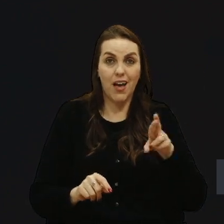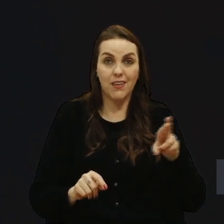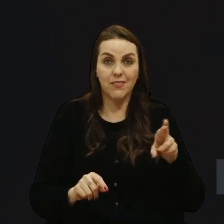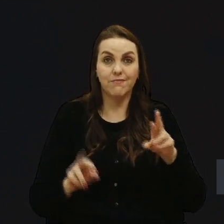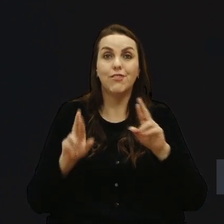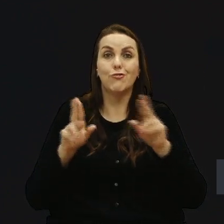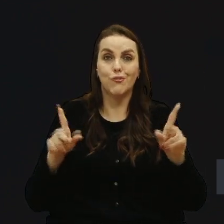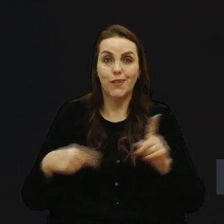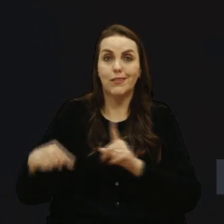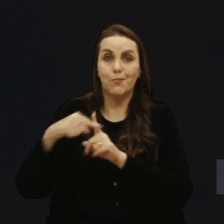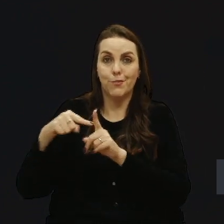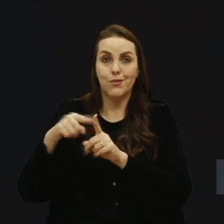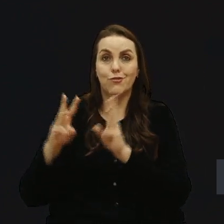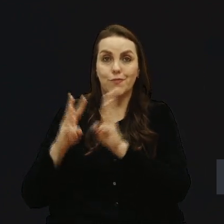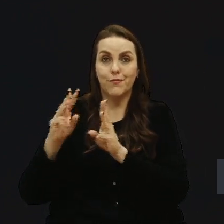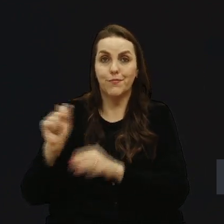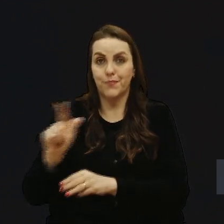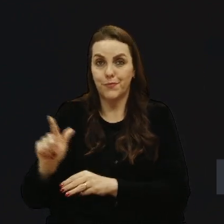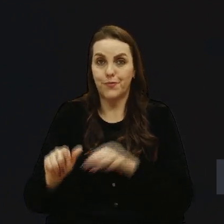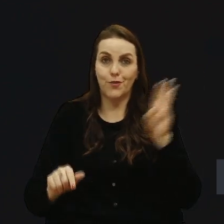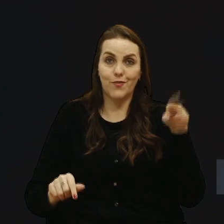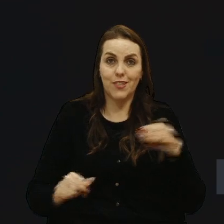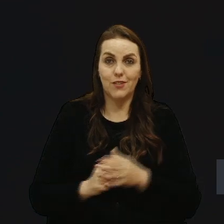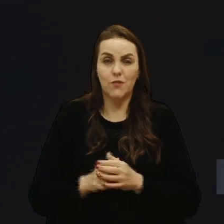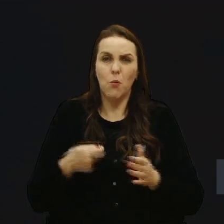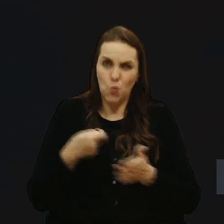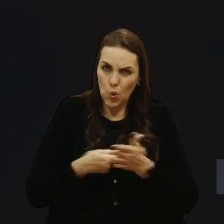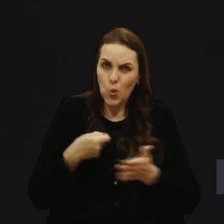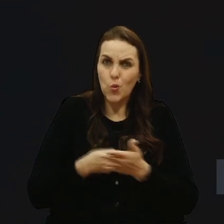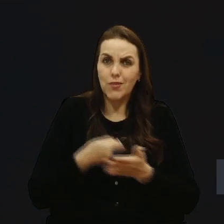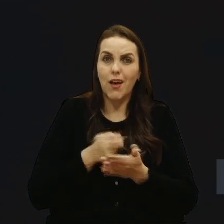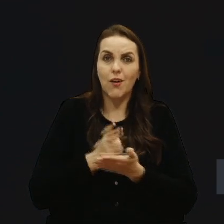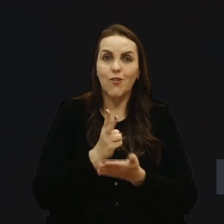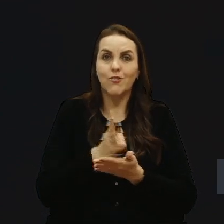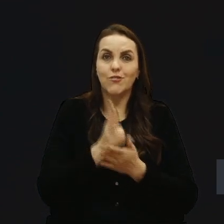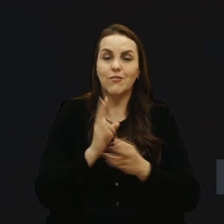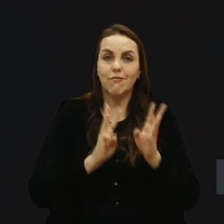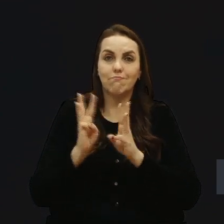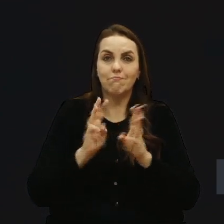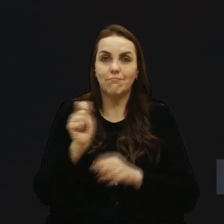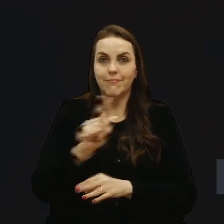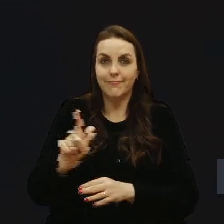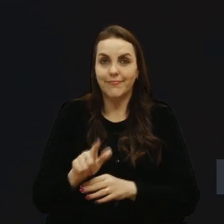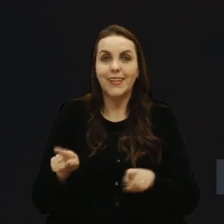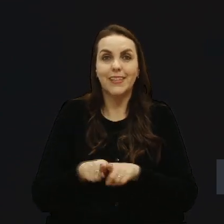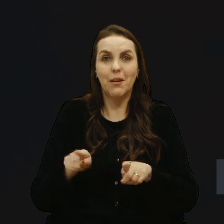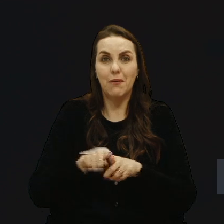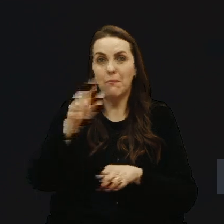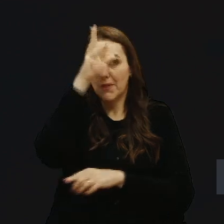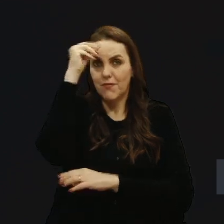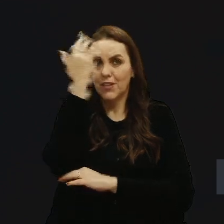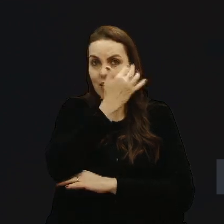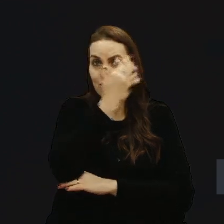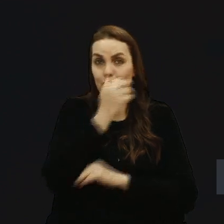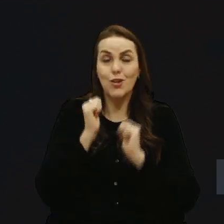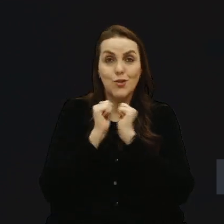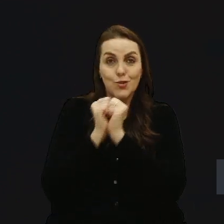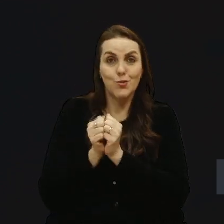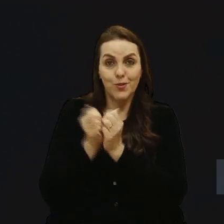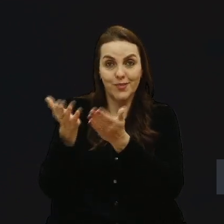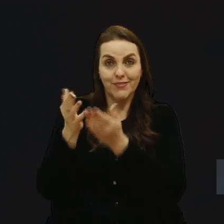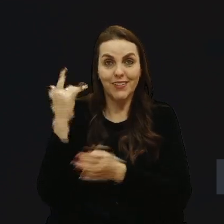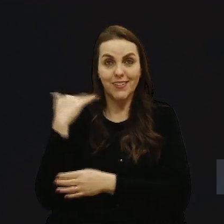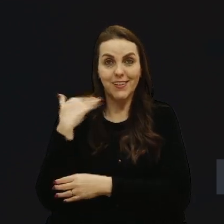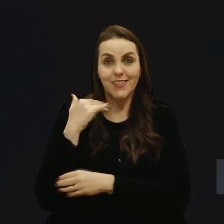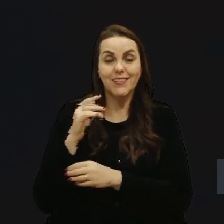positiva dos azulzinhos para o Visate. Vamos lutar para manter o Azulzinho e mais do que isso eu vou lutar para botar o prefeito de loja junto da Andressa dentro do Azulzinho. Eu vou